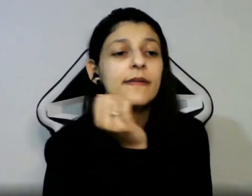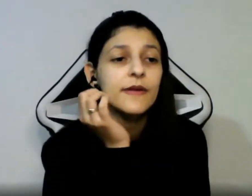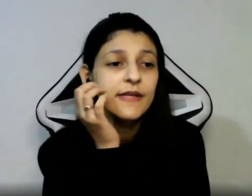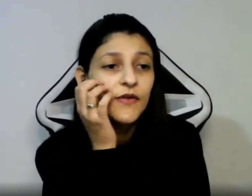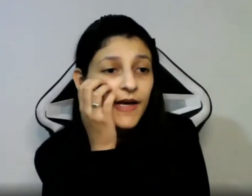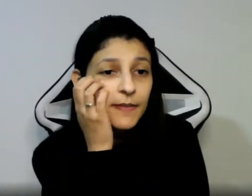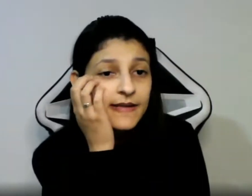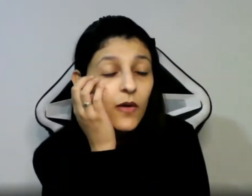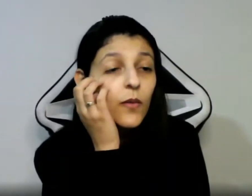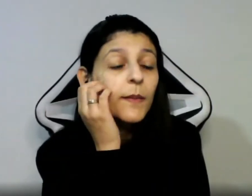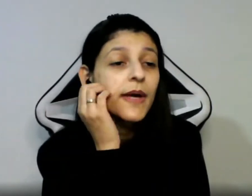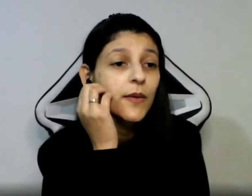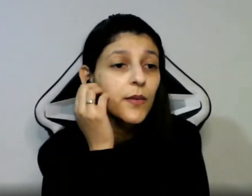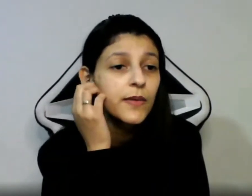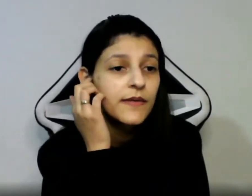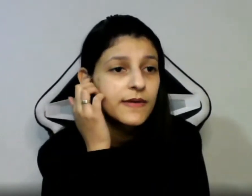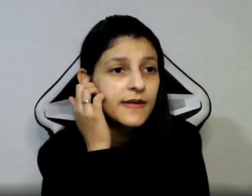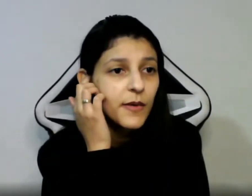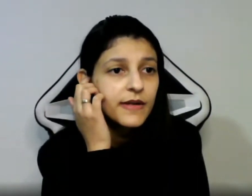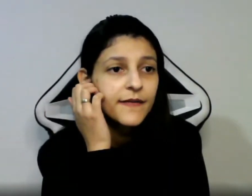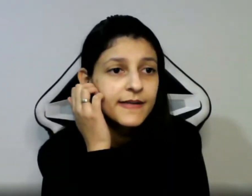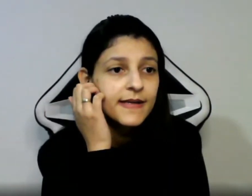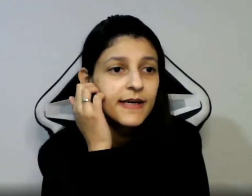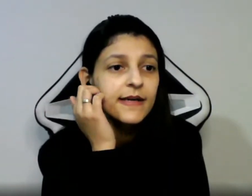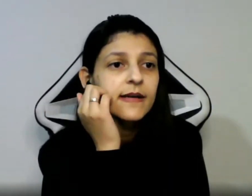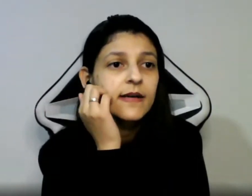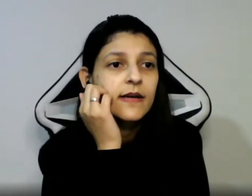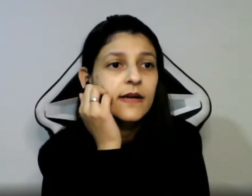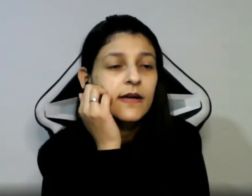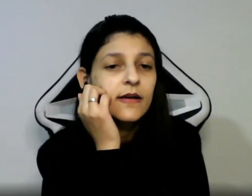Se vocês tiverem mais alguma pergunta, vocês podem fazer.